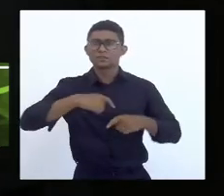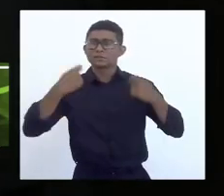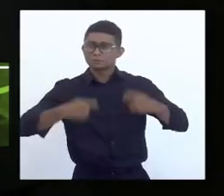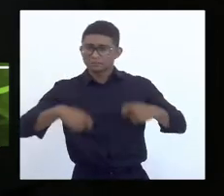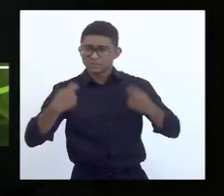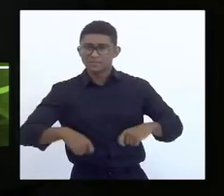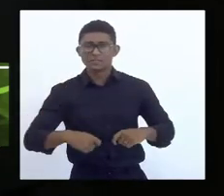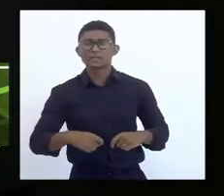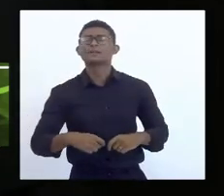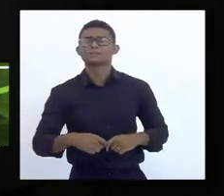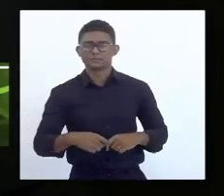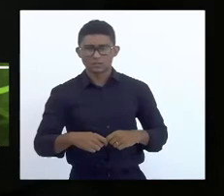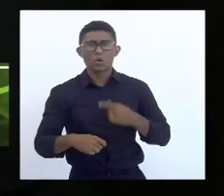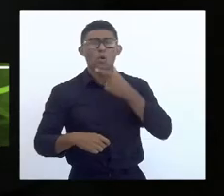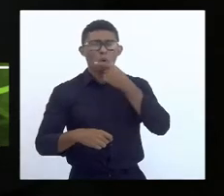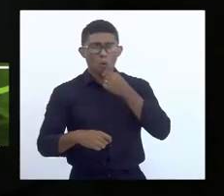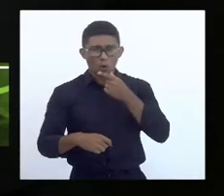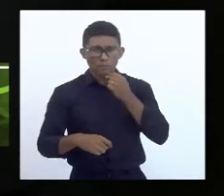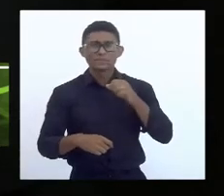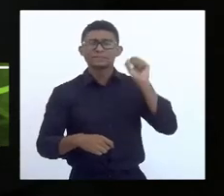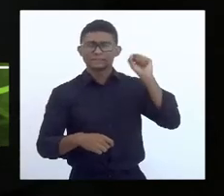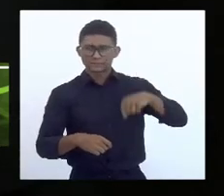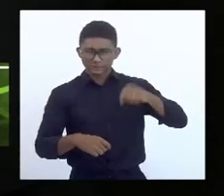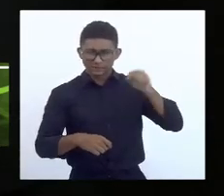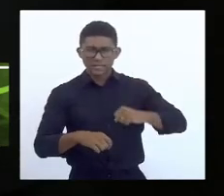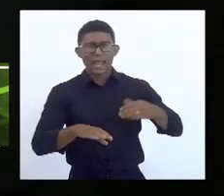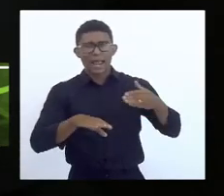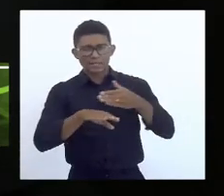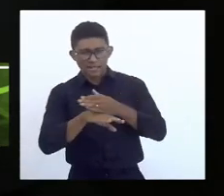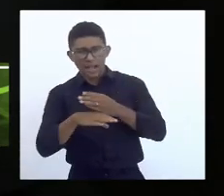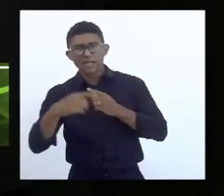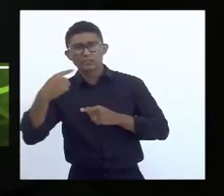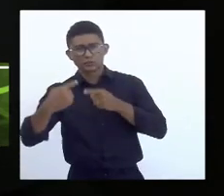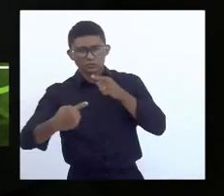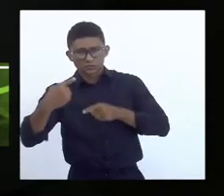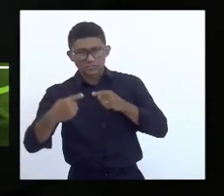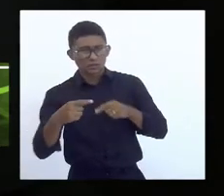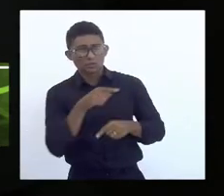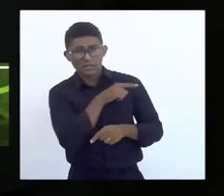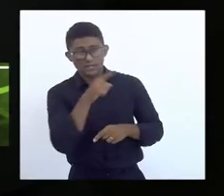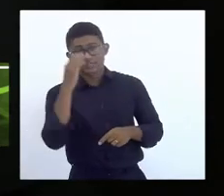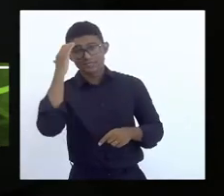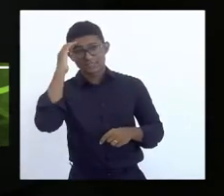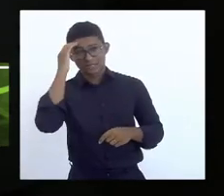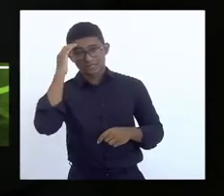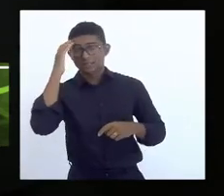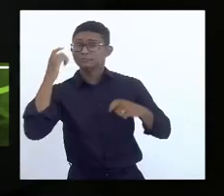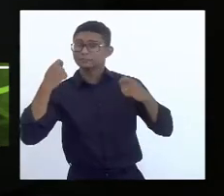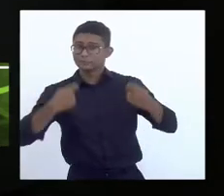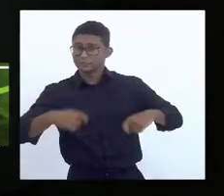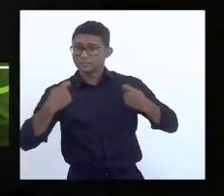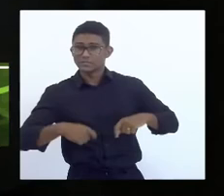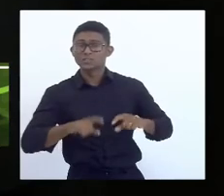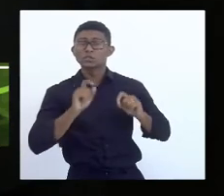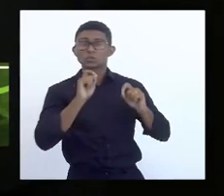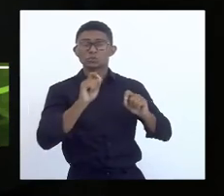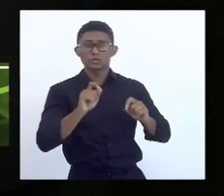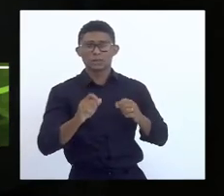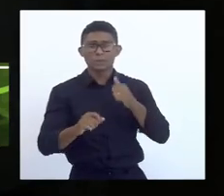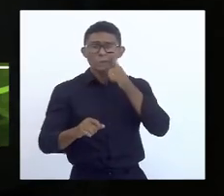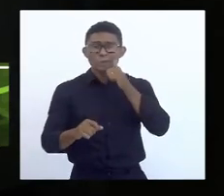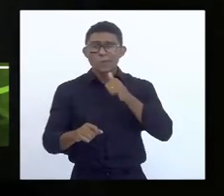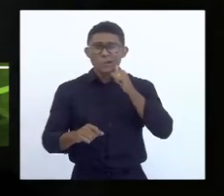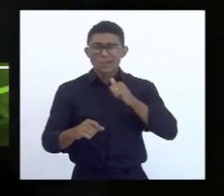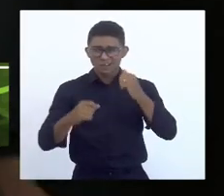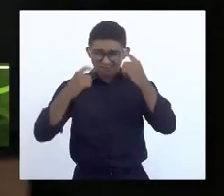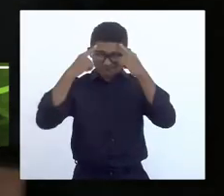envolver, sim, os homens nessa discussão para que eles entendam que eles precisam também ajudar a combater para que a